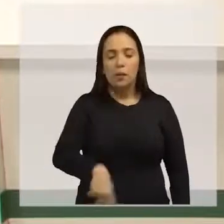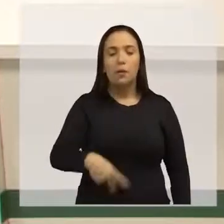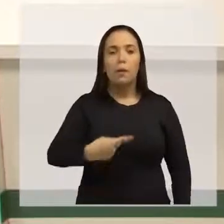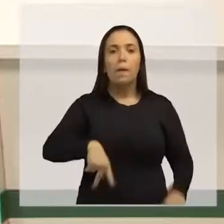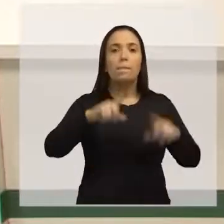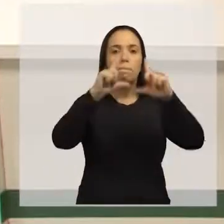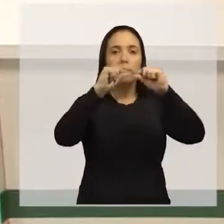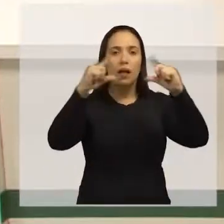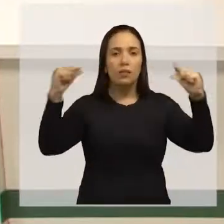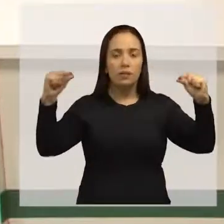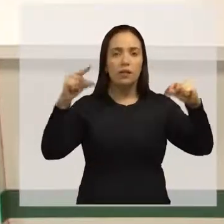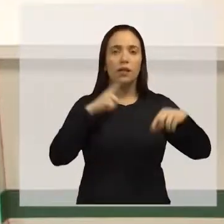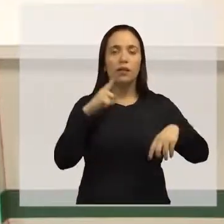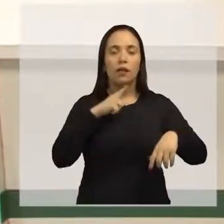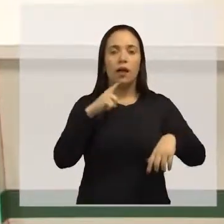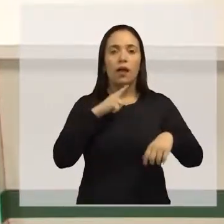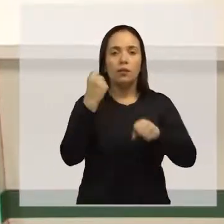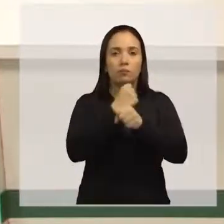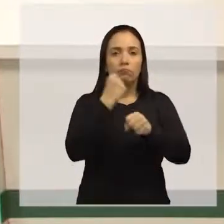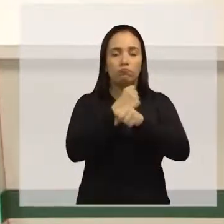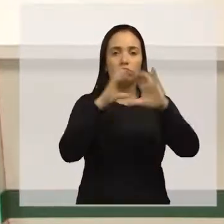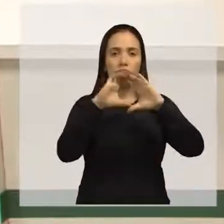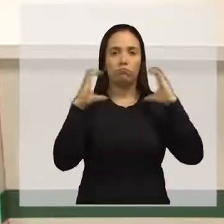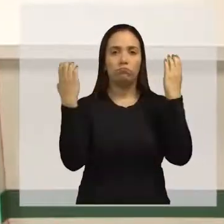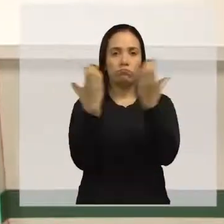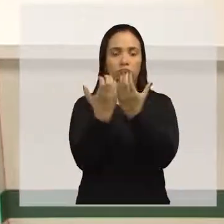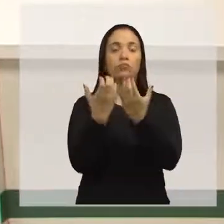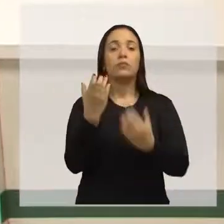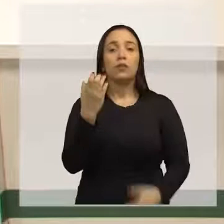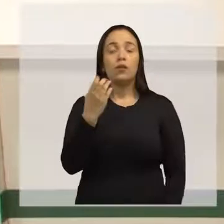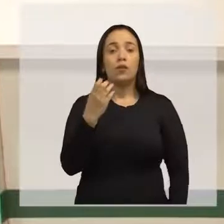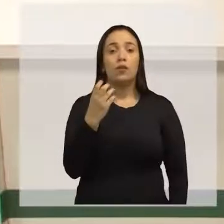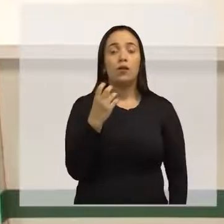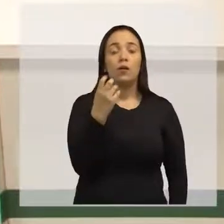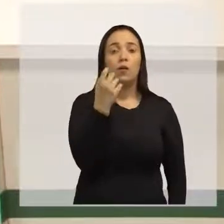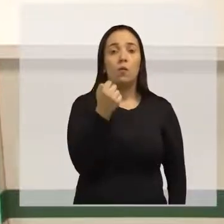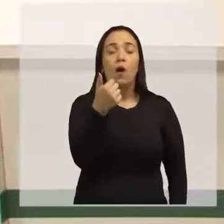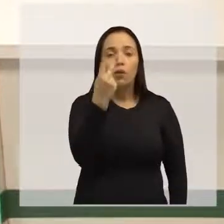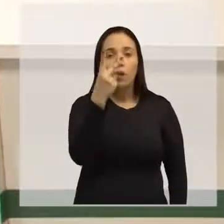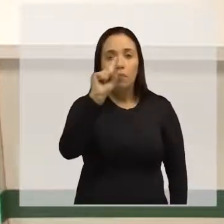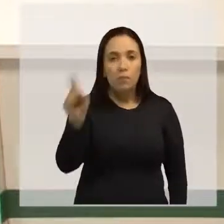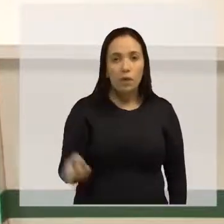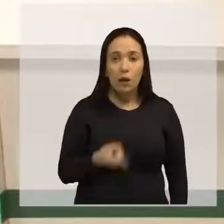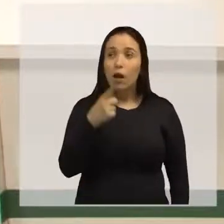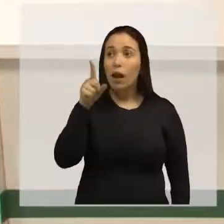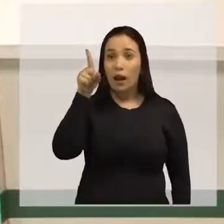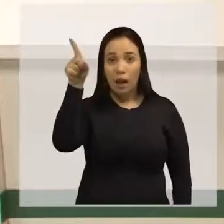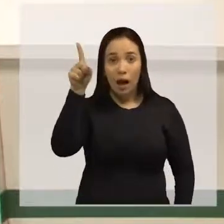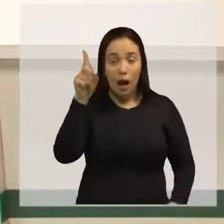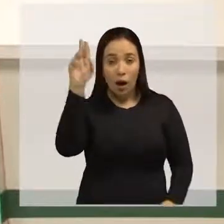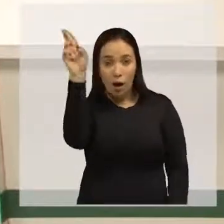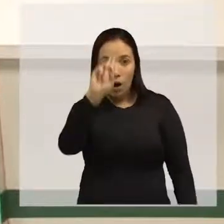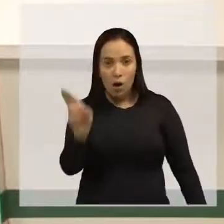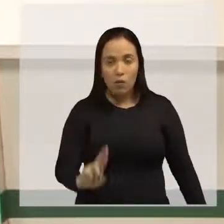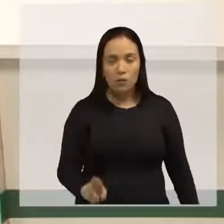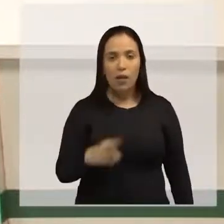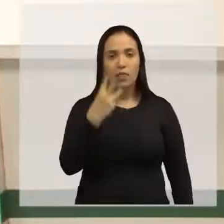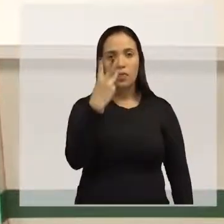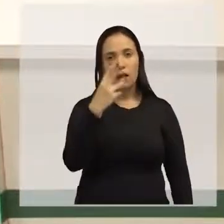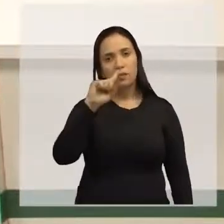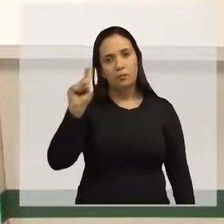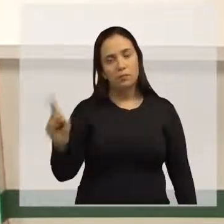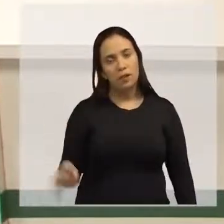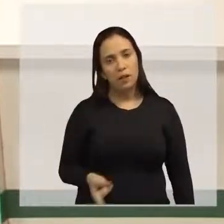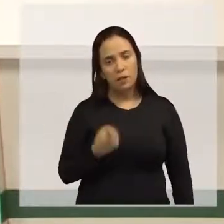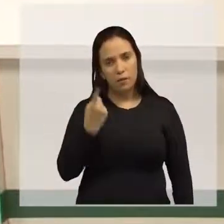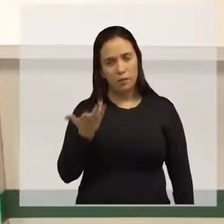lá em Brasília foi 1,3 bilhão, foi? 1,3 bilhão, quase 2. Tem estádio lá na Rússia, né, Luiz? E já ultrapassou 3. 3 bilhões, né? 3